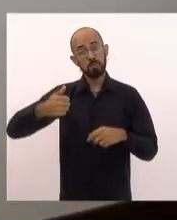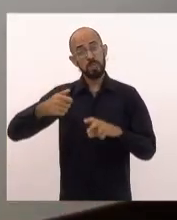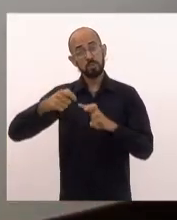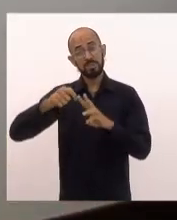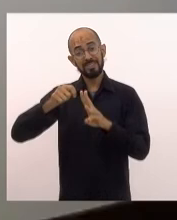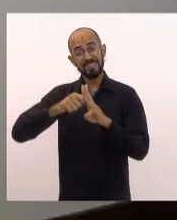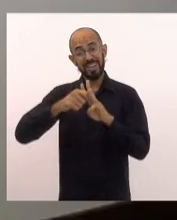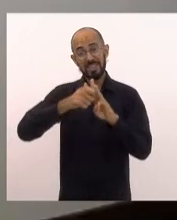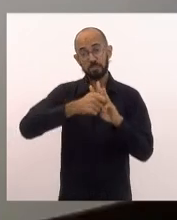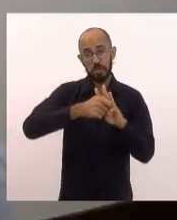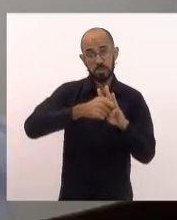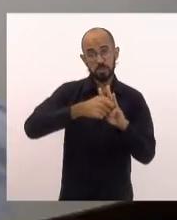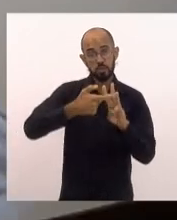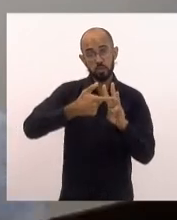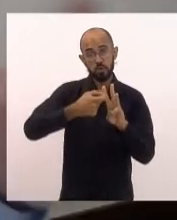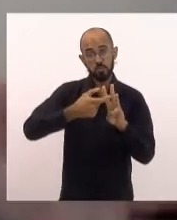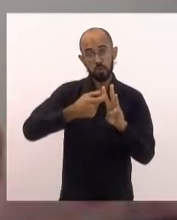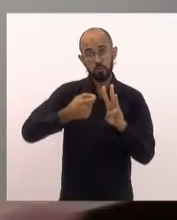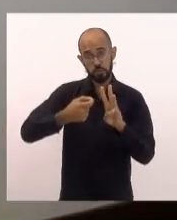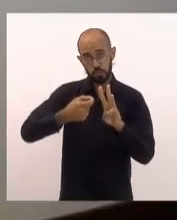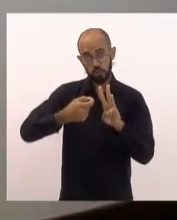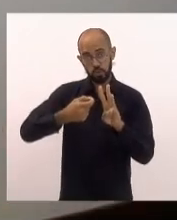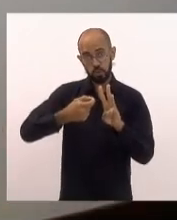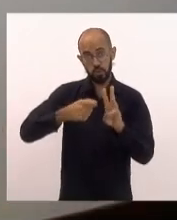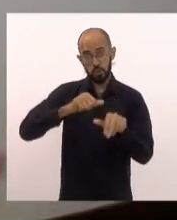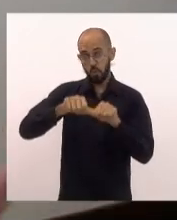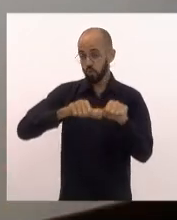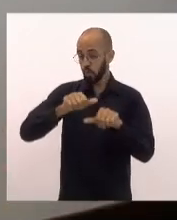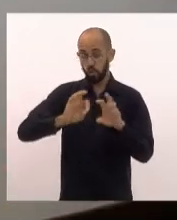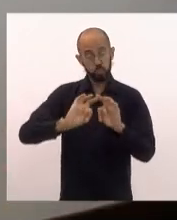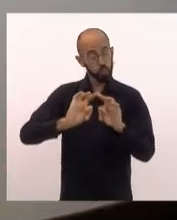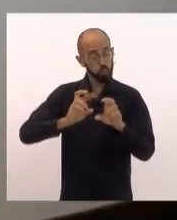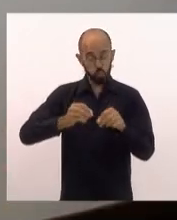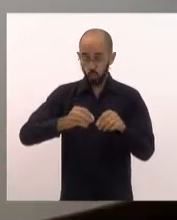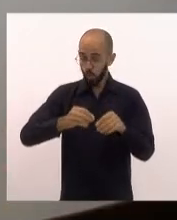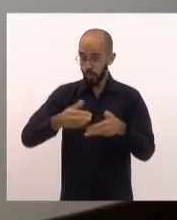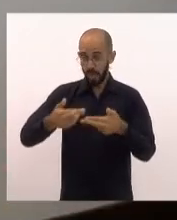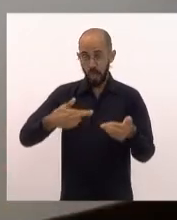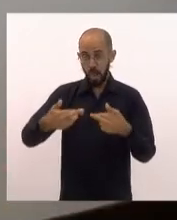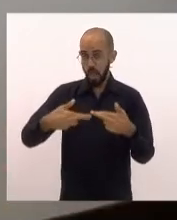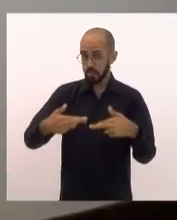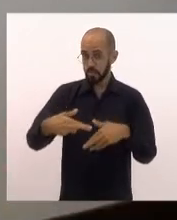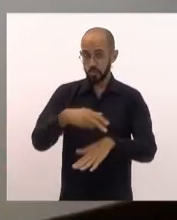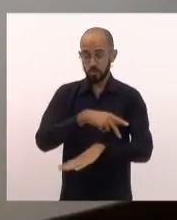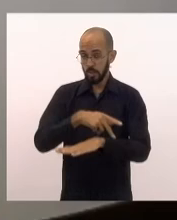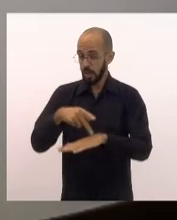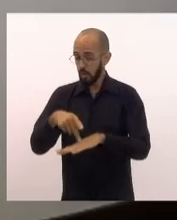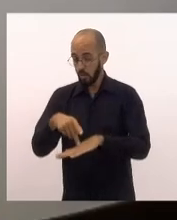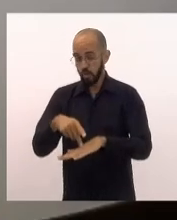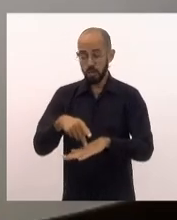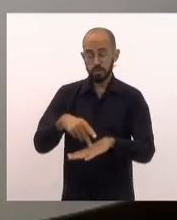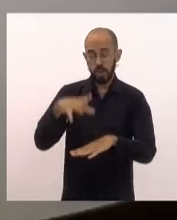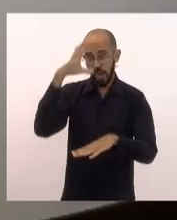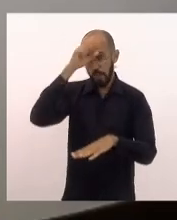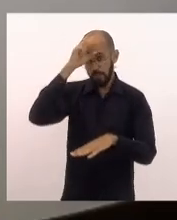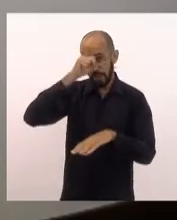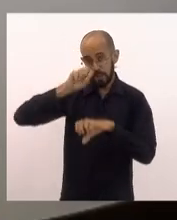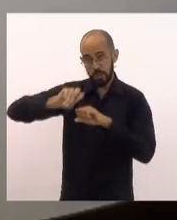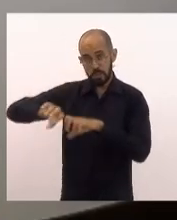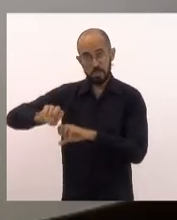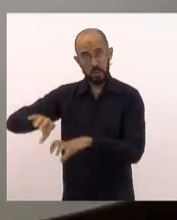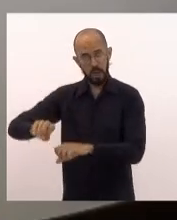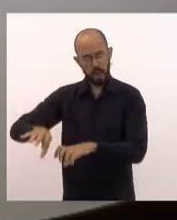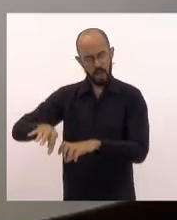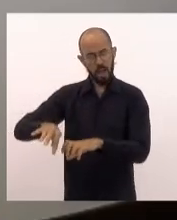2020, né? Porque mudou completamente a forma de estabelecer a relação pedagógica, a relação ensino-aprendizagem. Eu